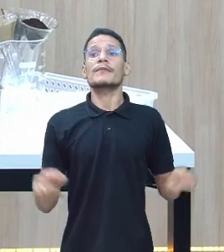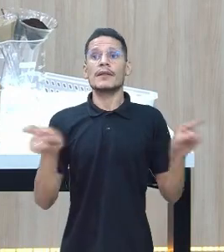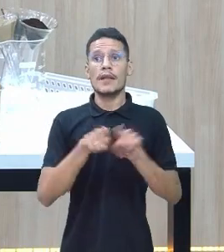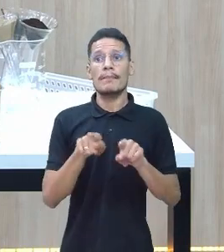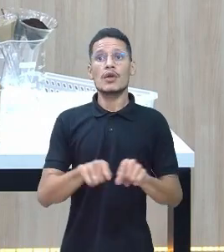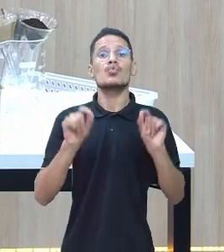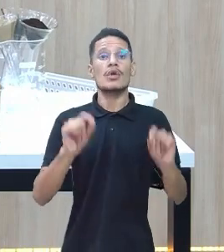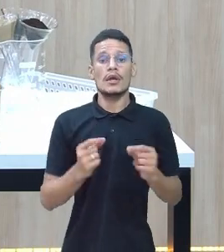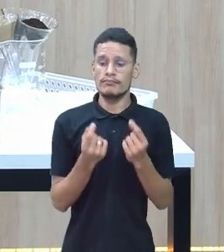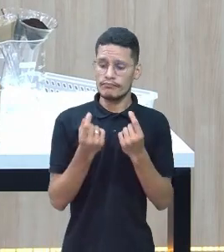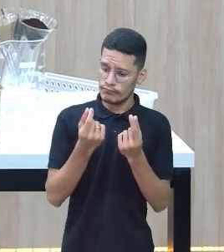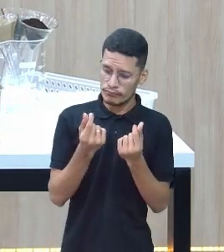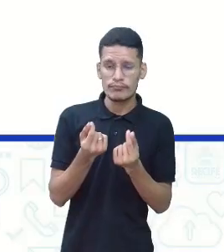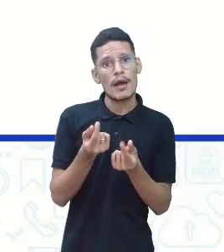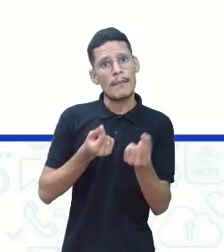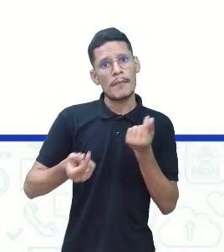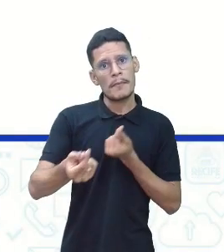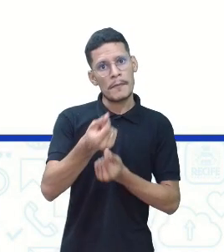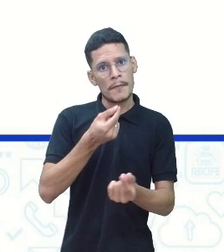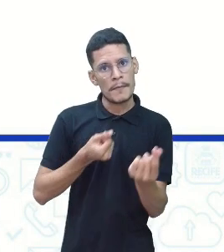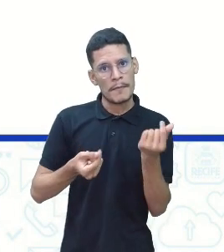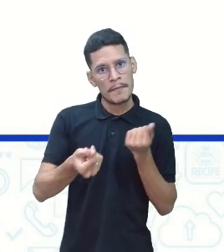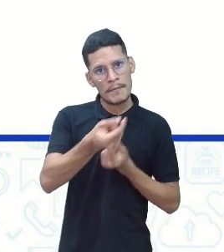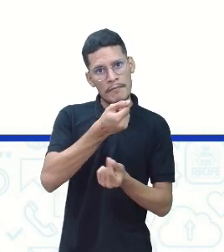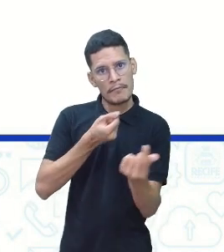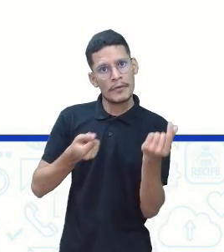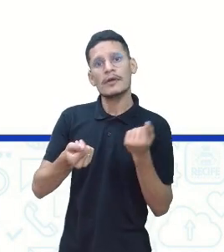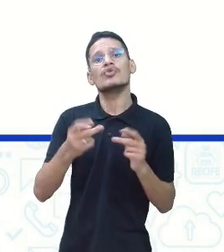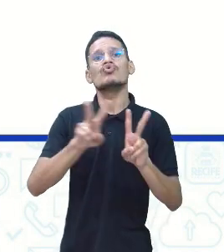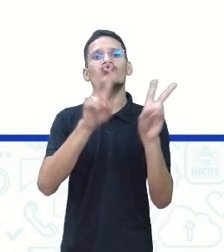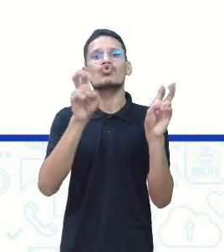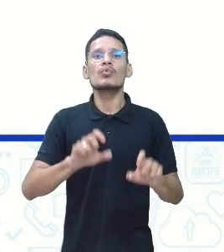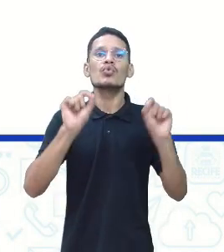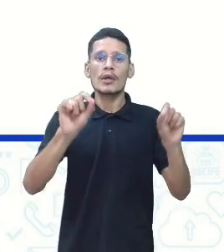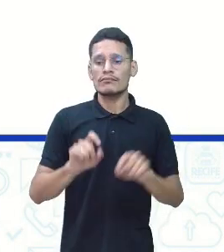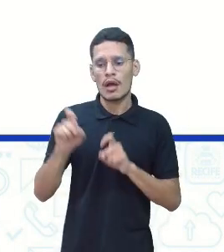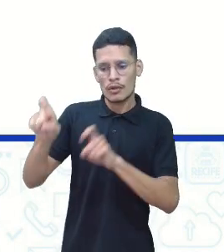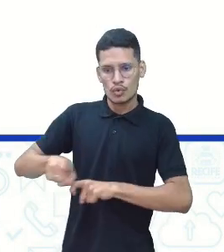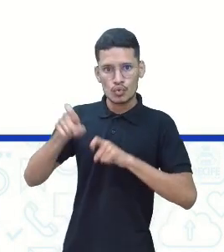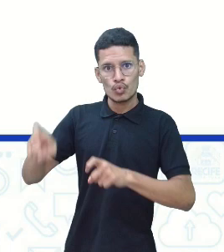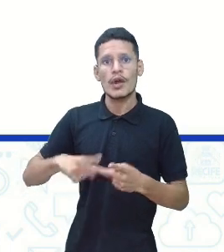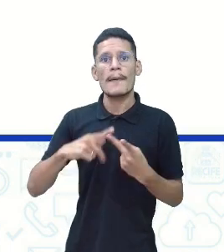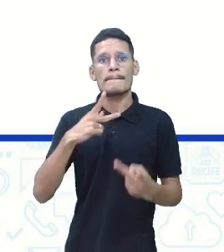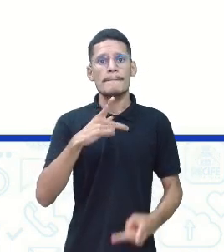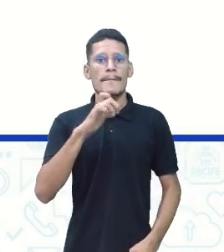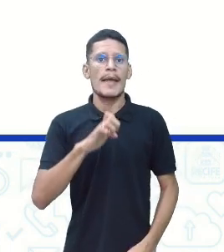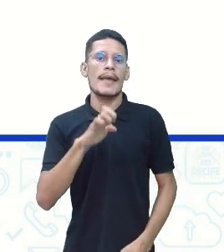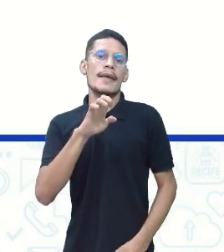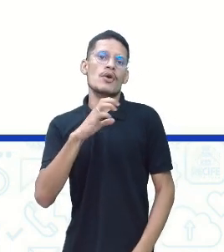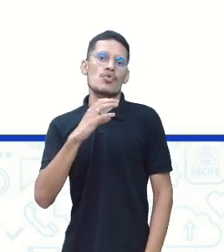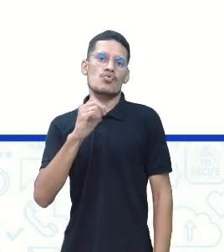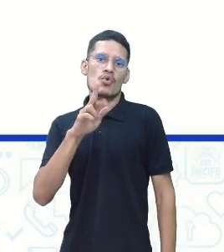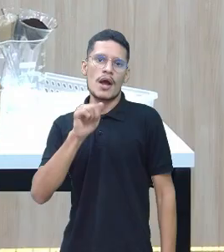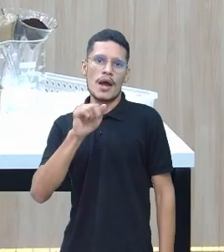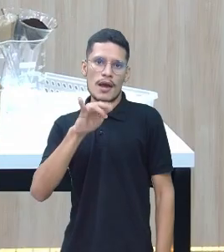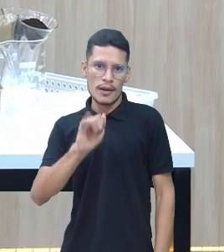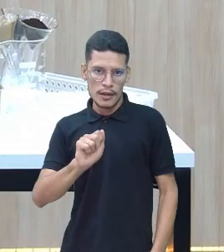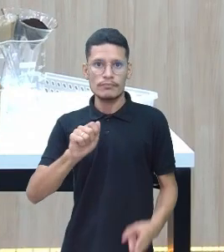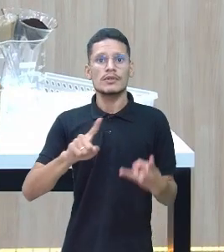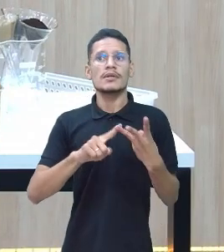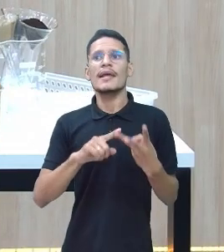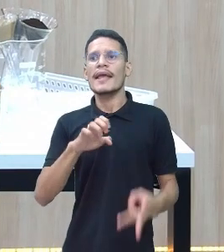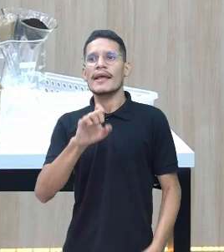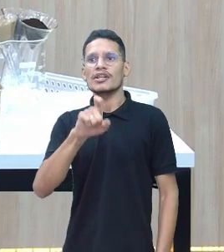atividade econômica, que aí nós vamos ver a questão da agricultura, da pecuária e do extrativismo. Então, nós vamos ver que esse solo,